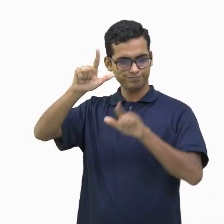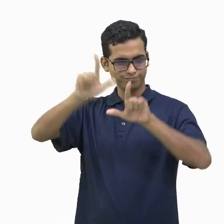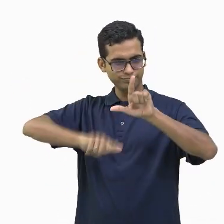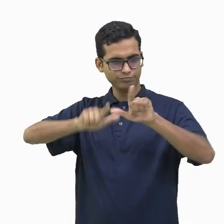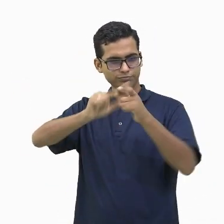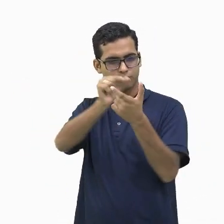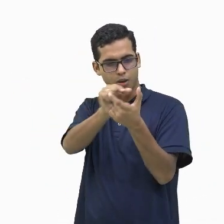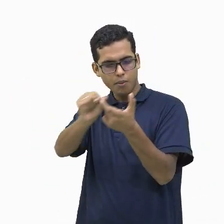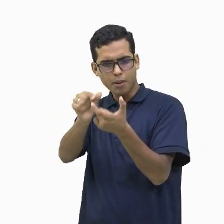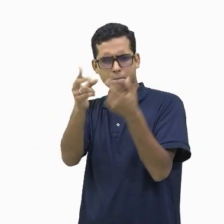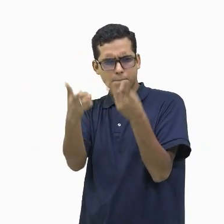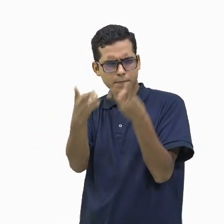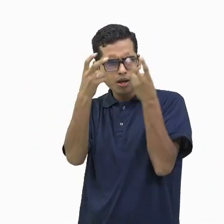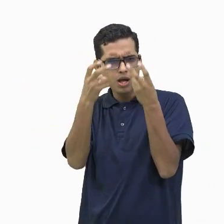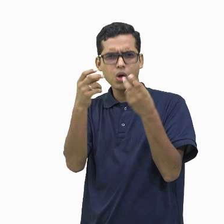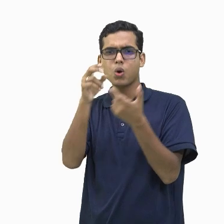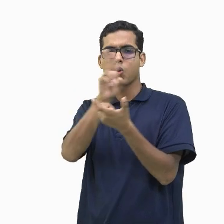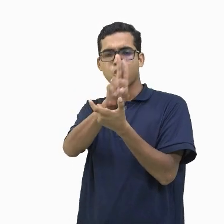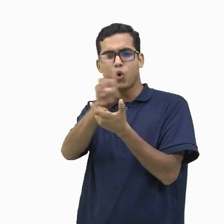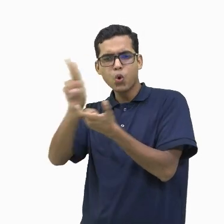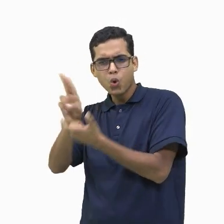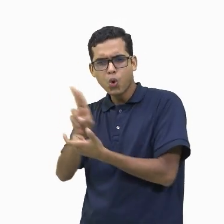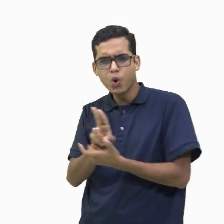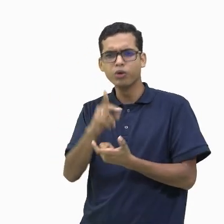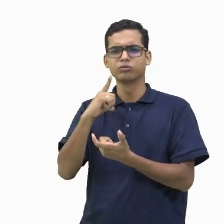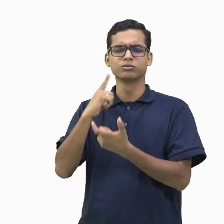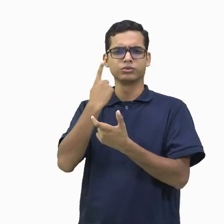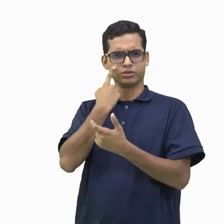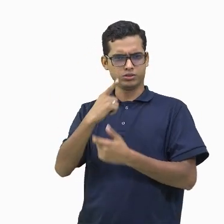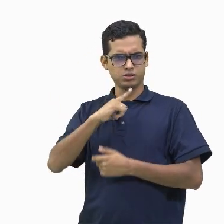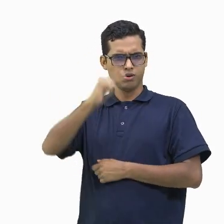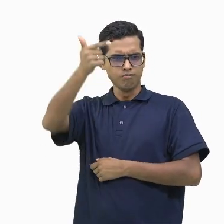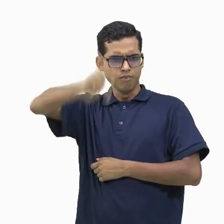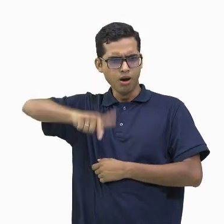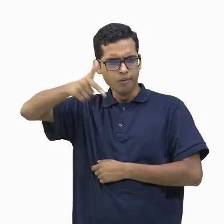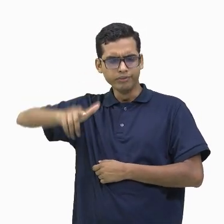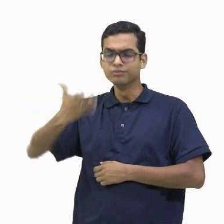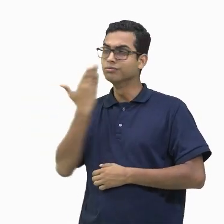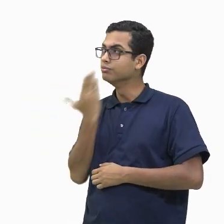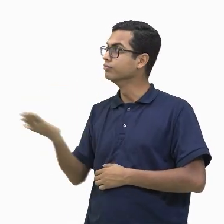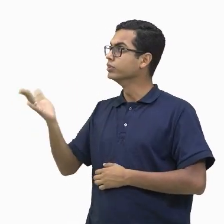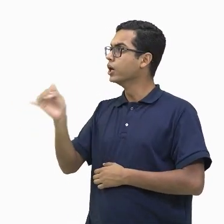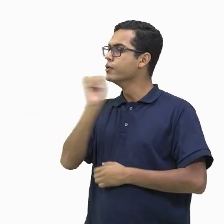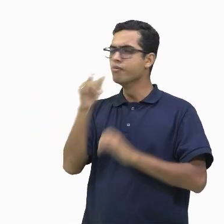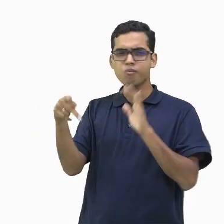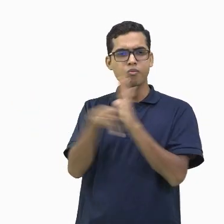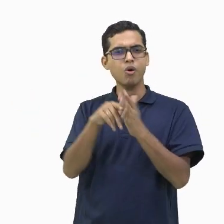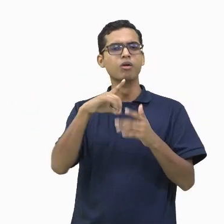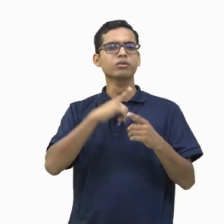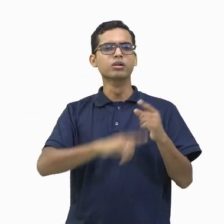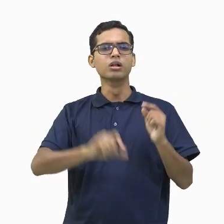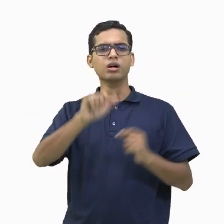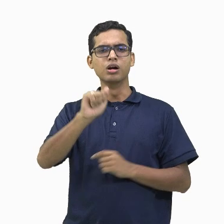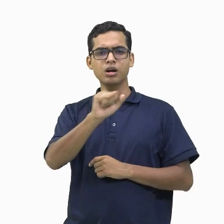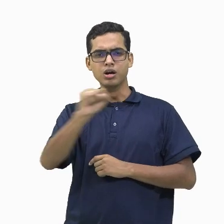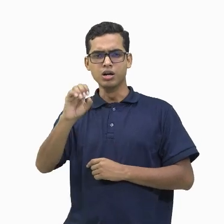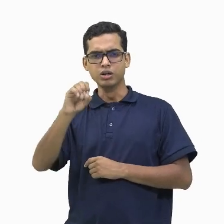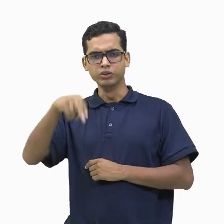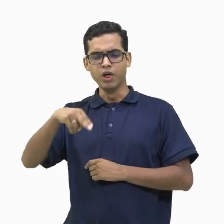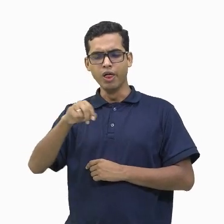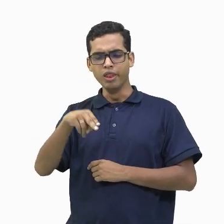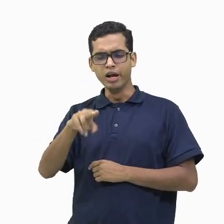quantas vezes a vogal U foi repetida. Isso é um exemplo de assonância. Aqui outro